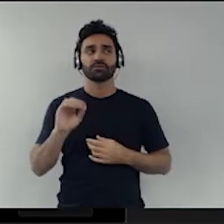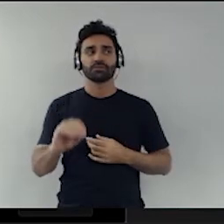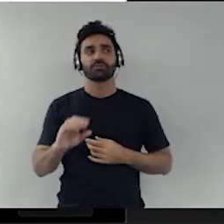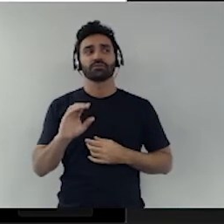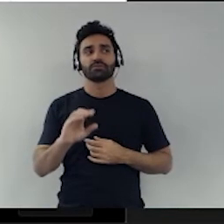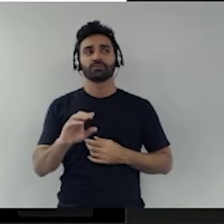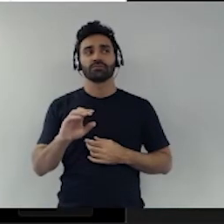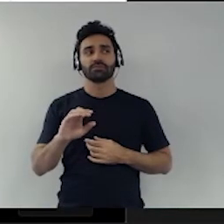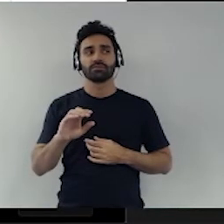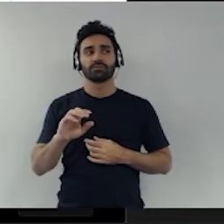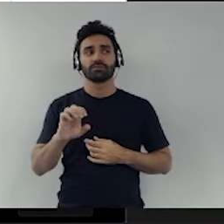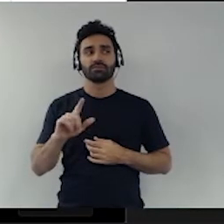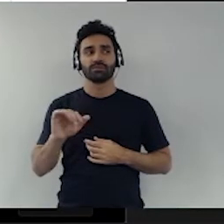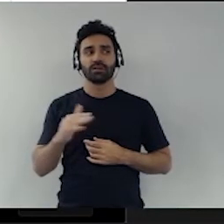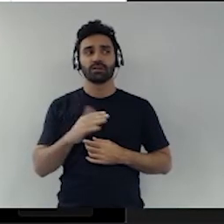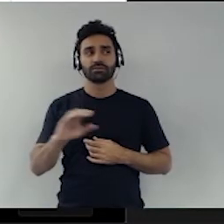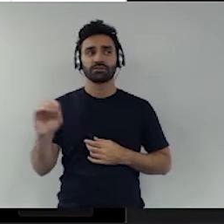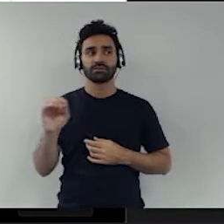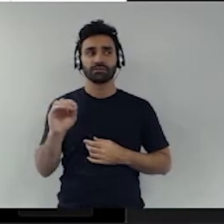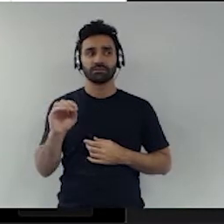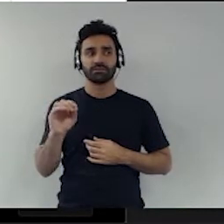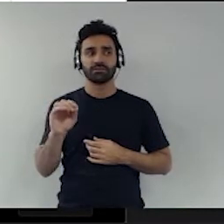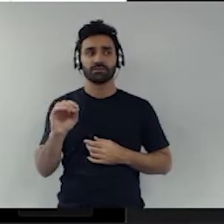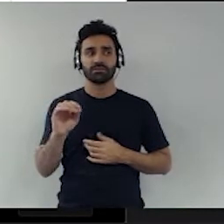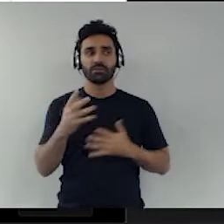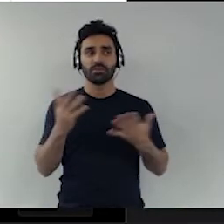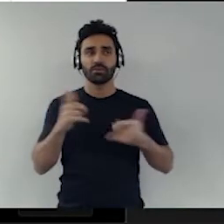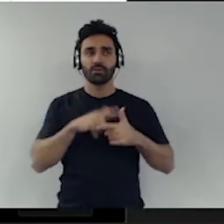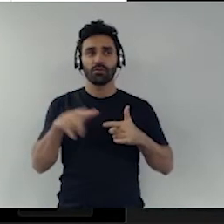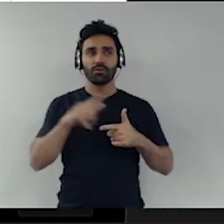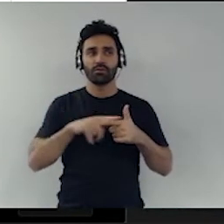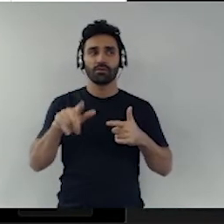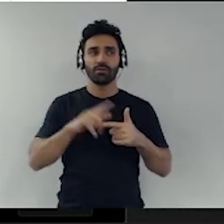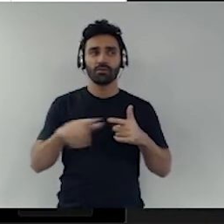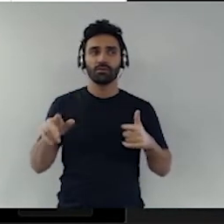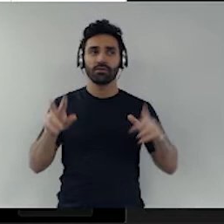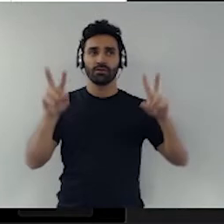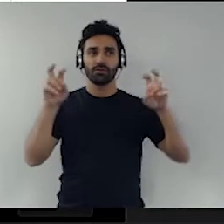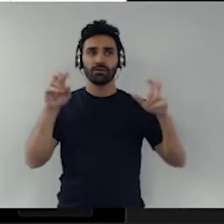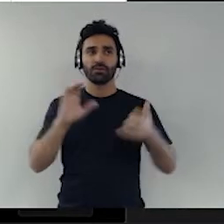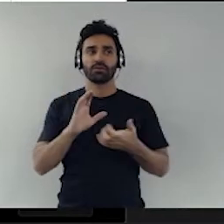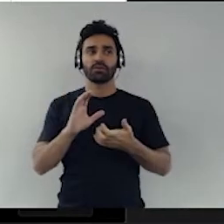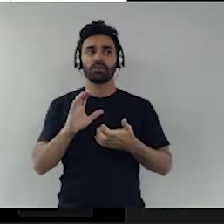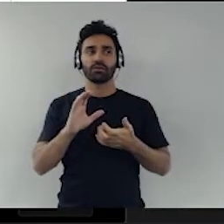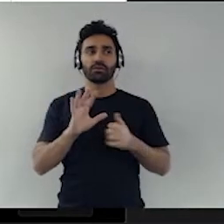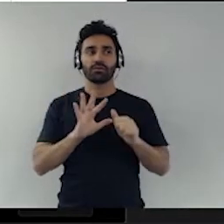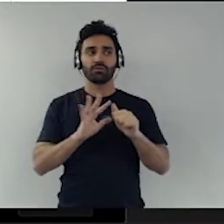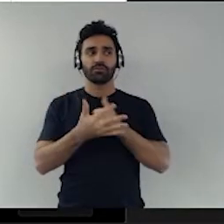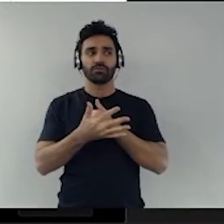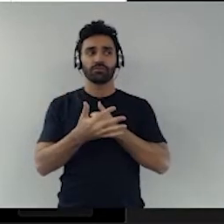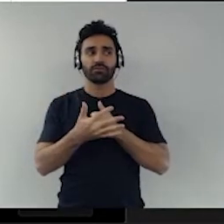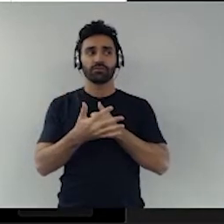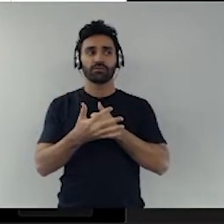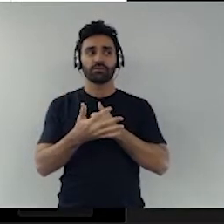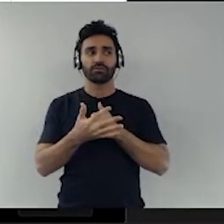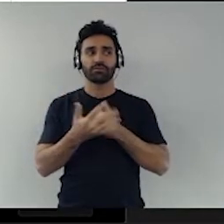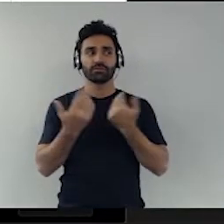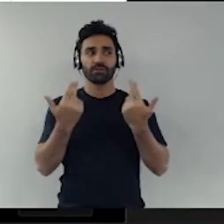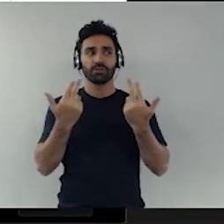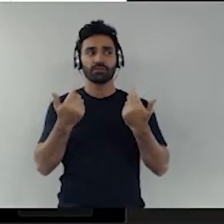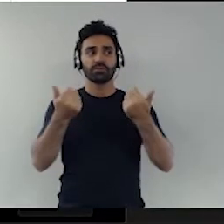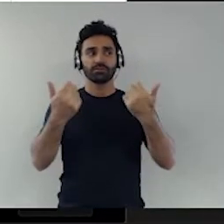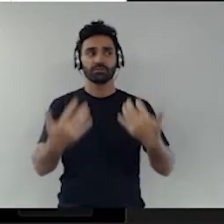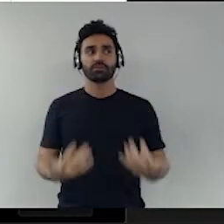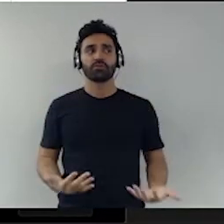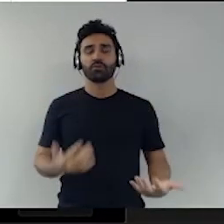o problema do dado de Covid? O nosso sistema de diagnóstico, como falou muito bem o